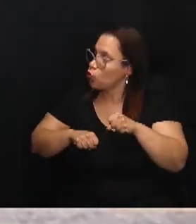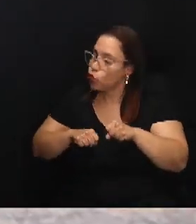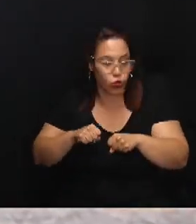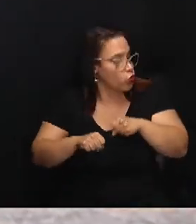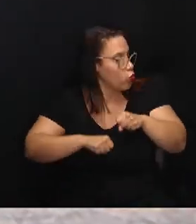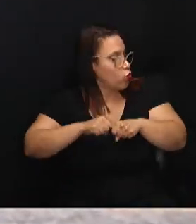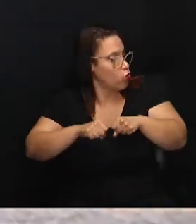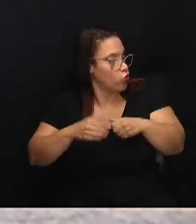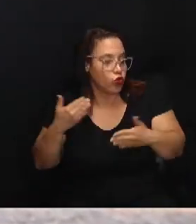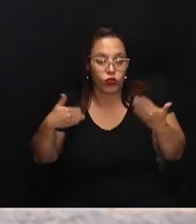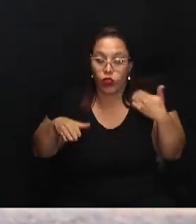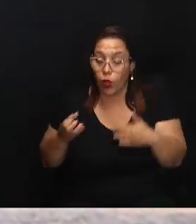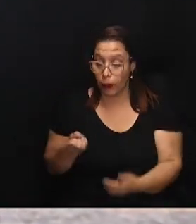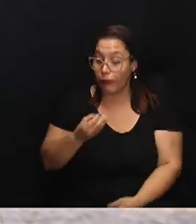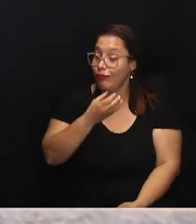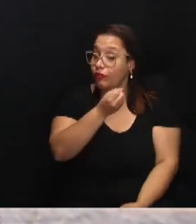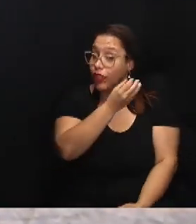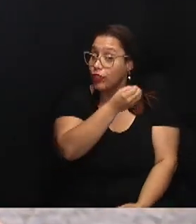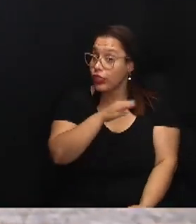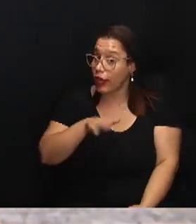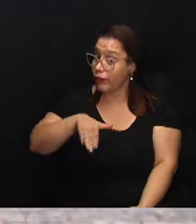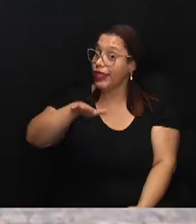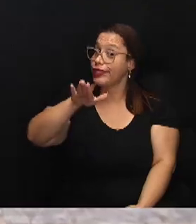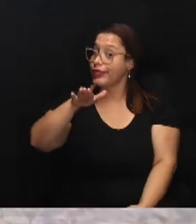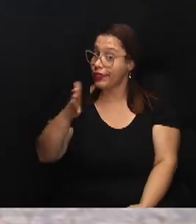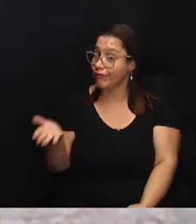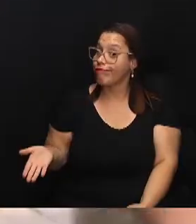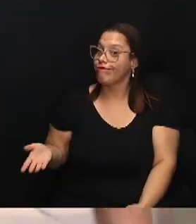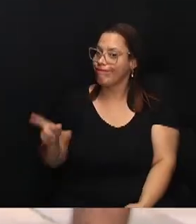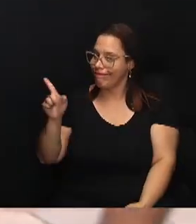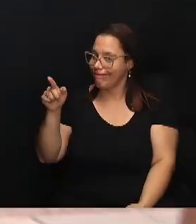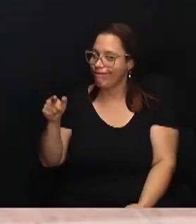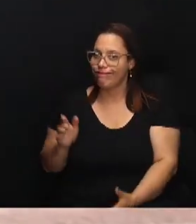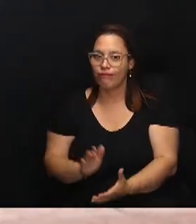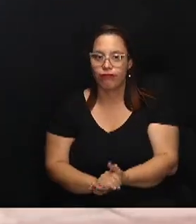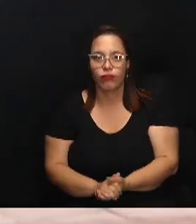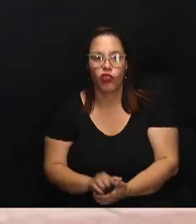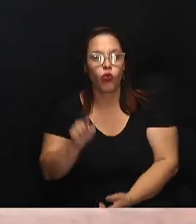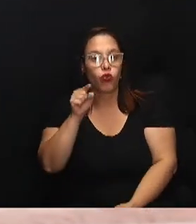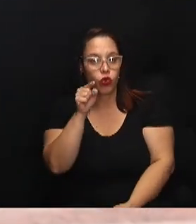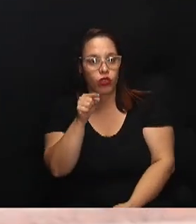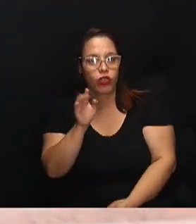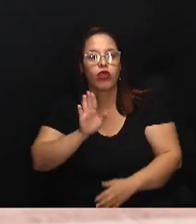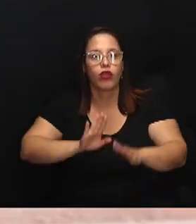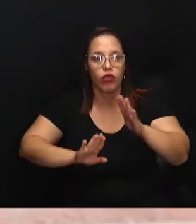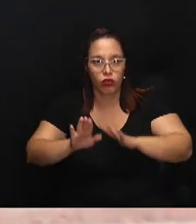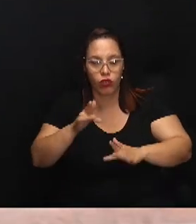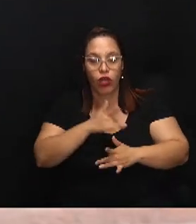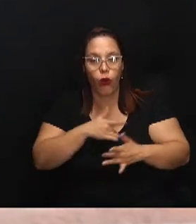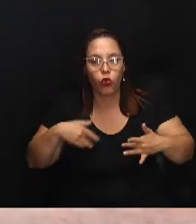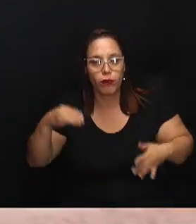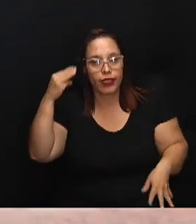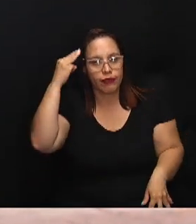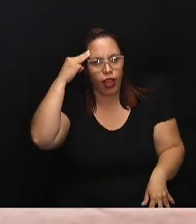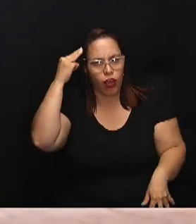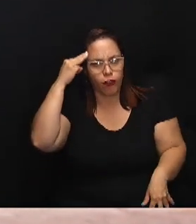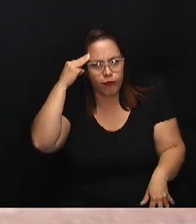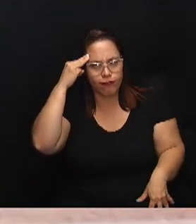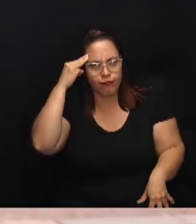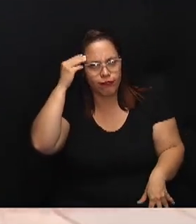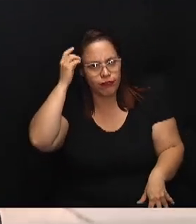passeando, pretendo viajar bastante também, é isso. No caso, você tem se dedicado à sua saúde